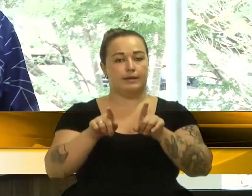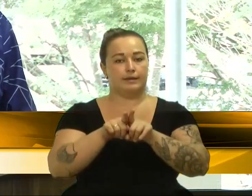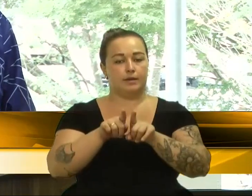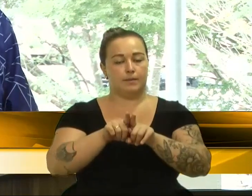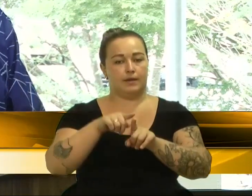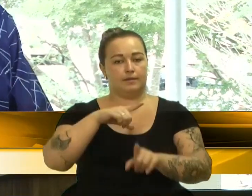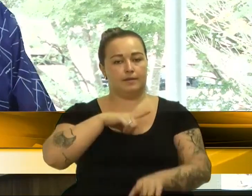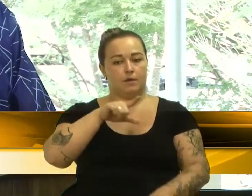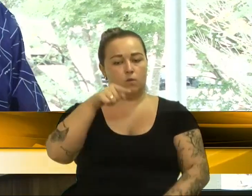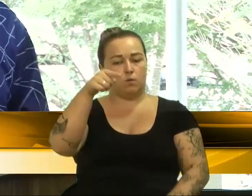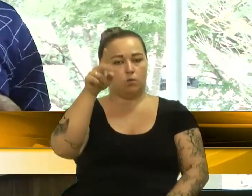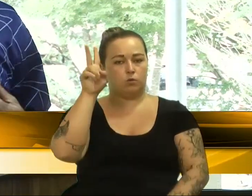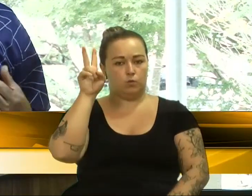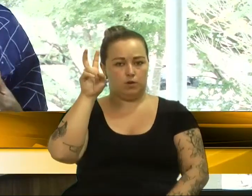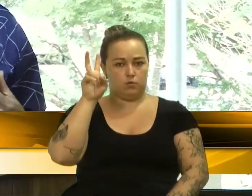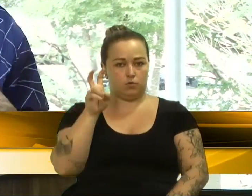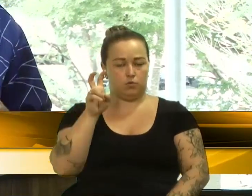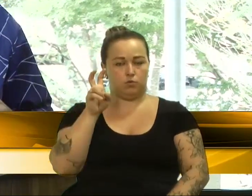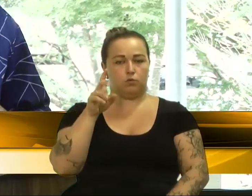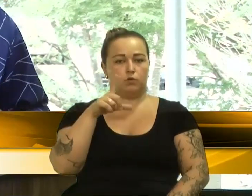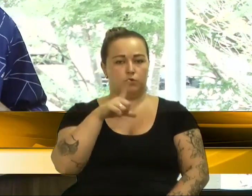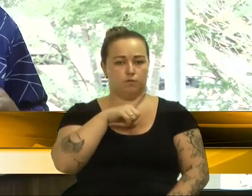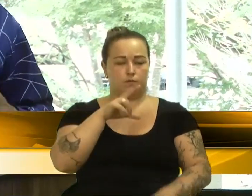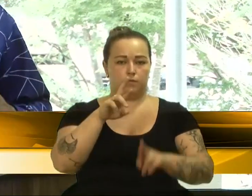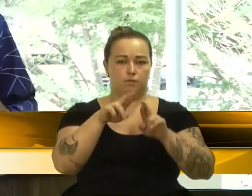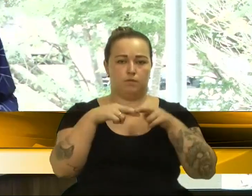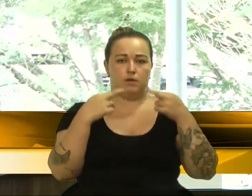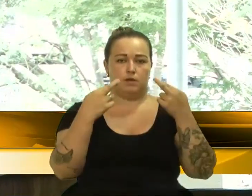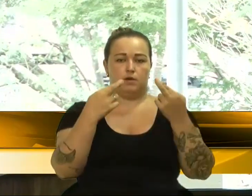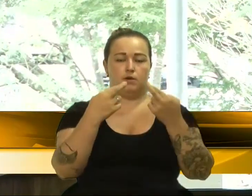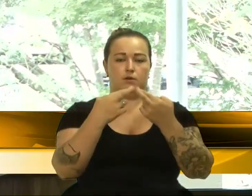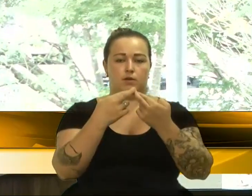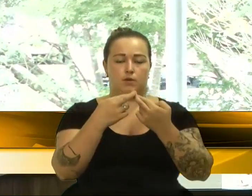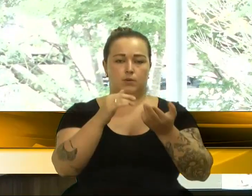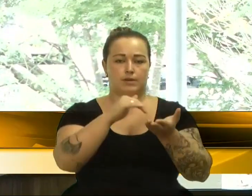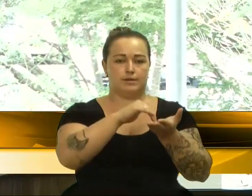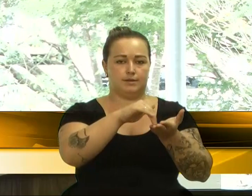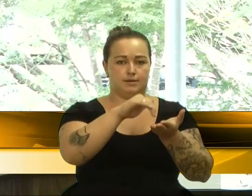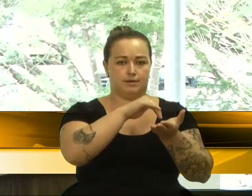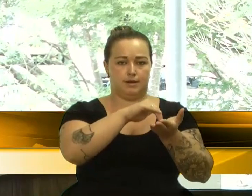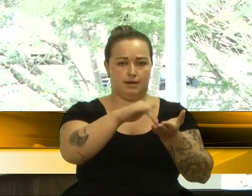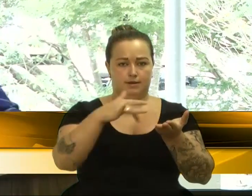senhor presidente, tivemos uma reunião com a secretária então, da Saúde,